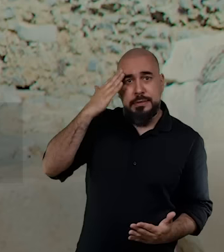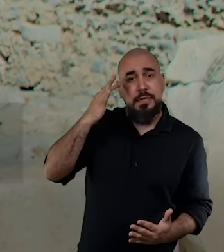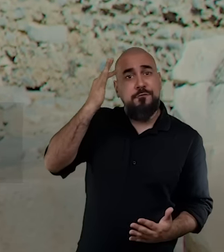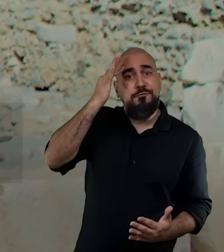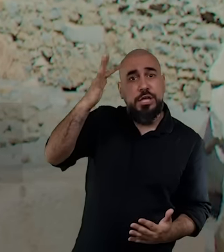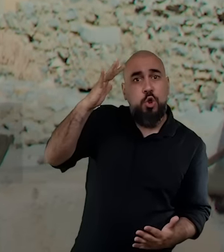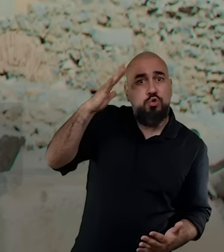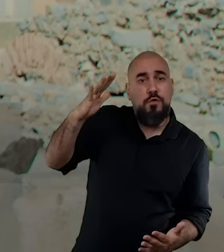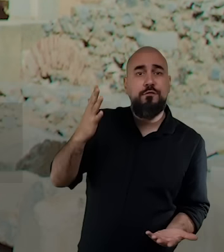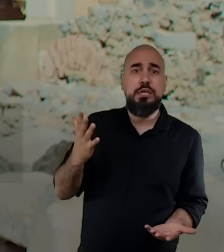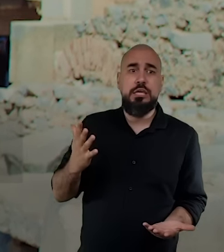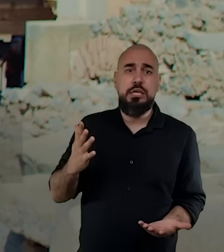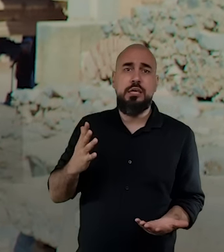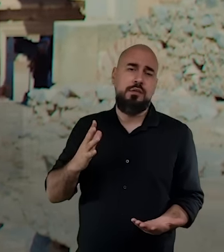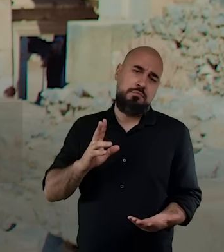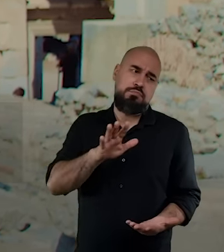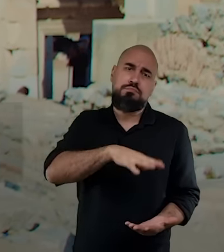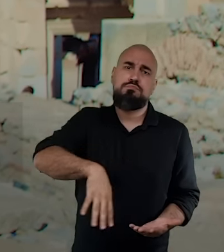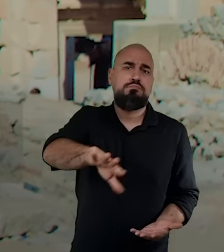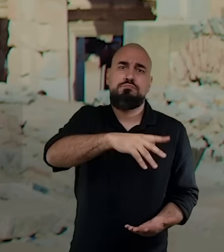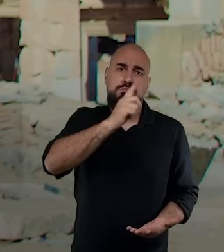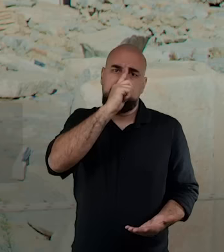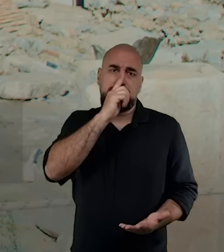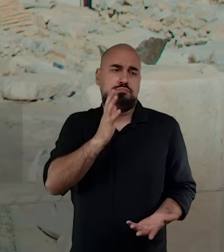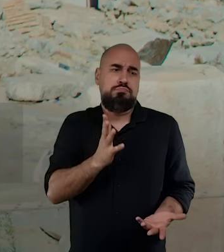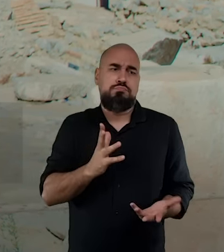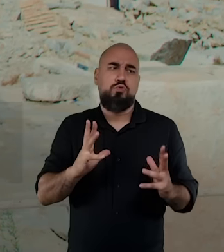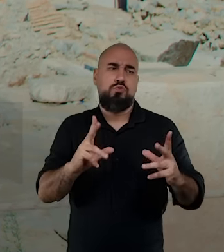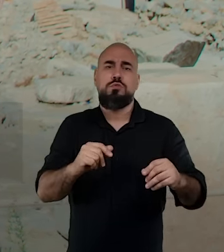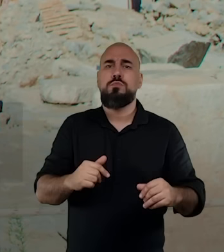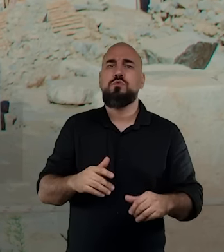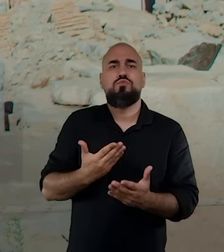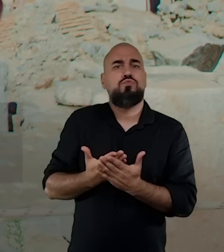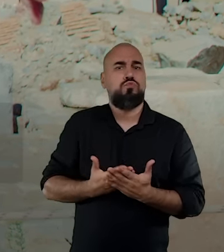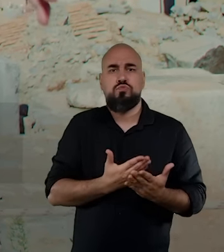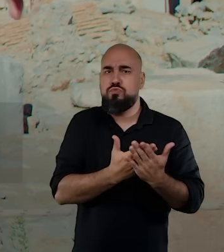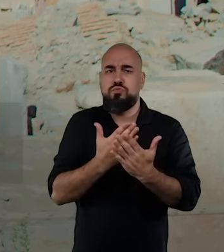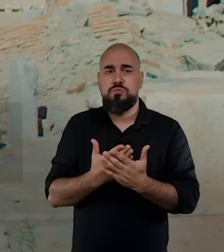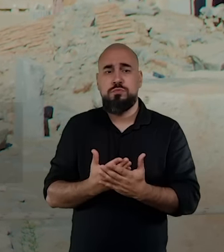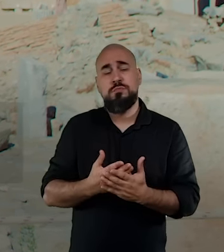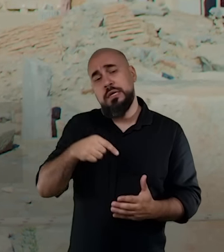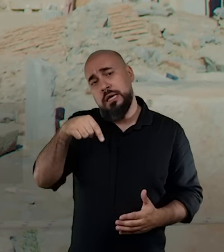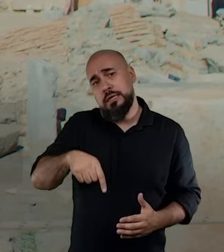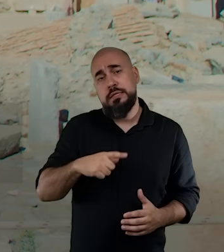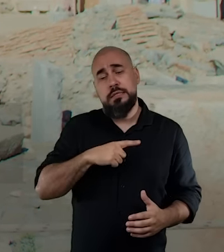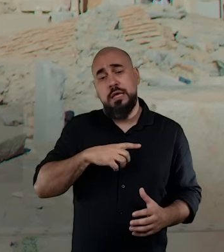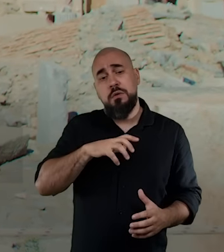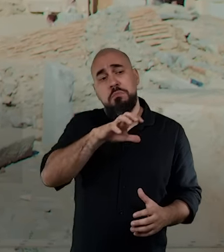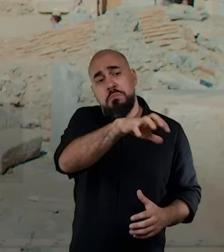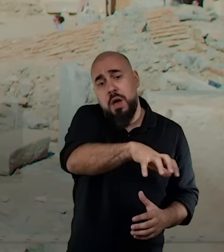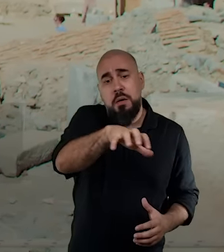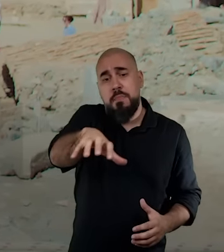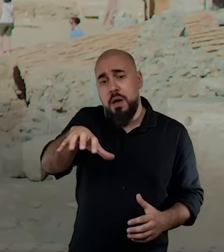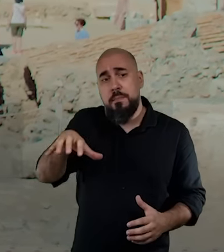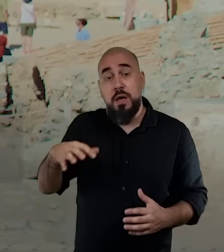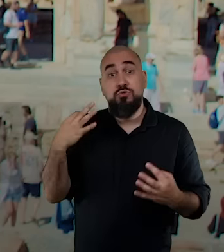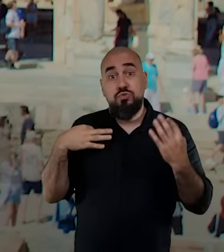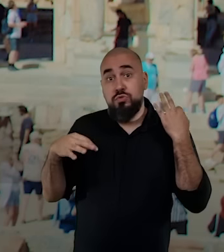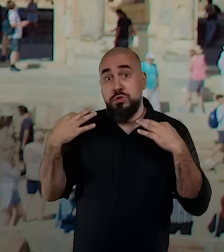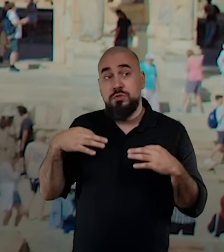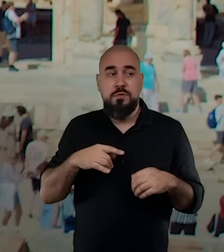da filosofia que fazia parte da vida de todas as pessoas. Então você tem aqui nesse sítio arqueológico vários pontos que são mais